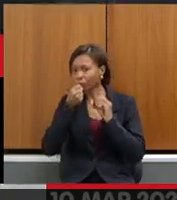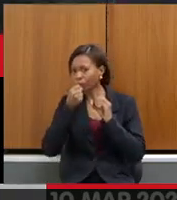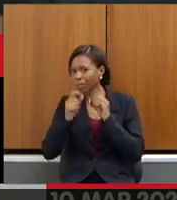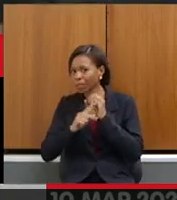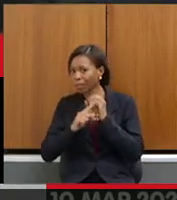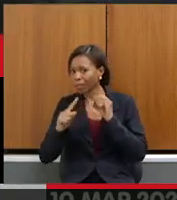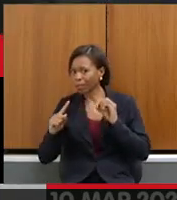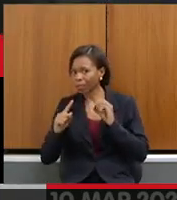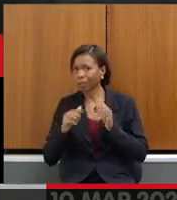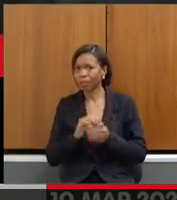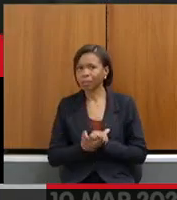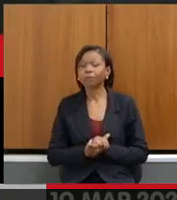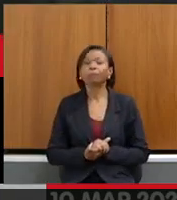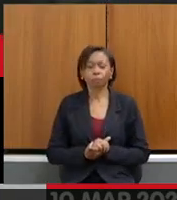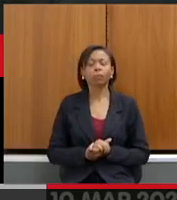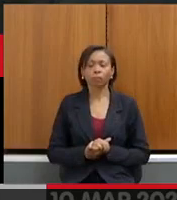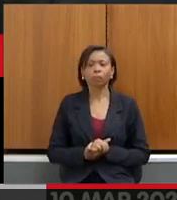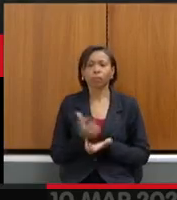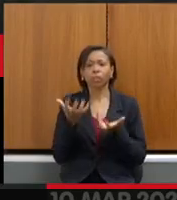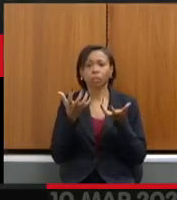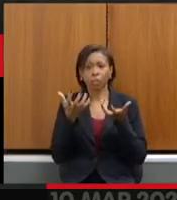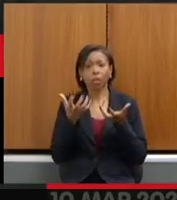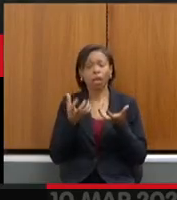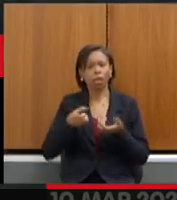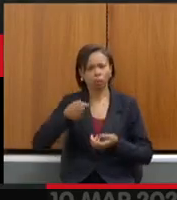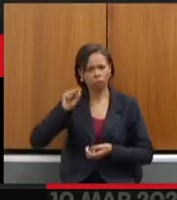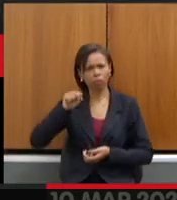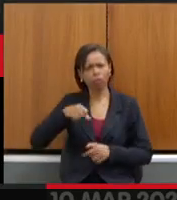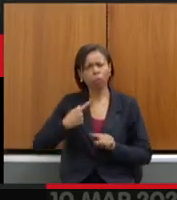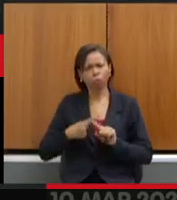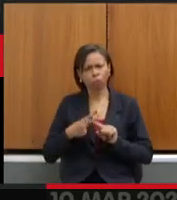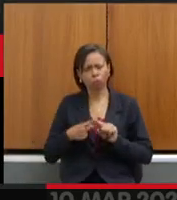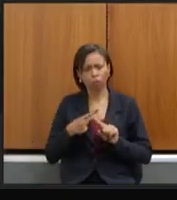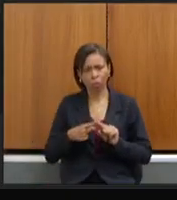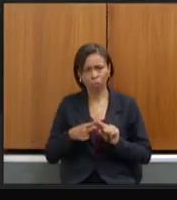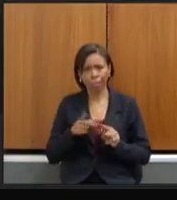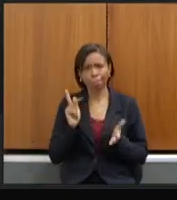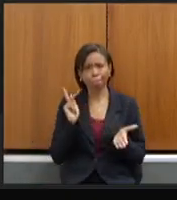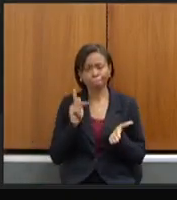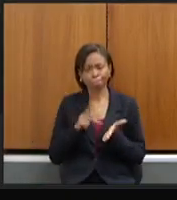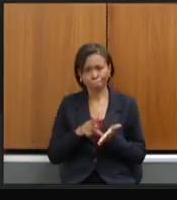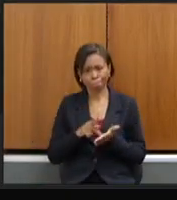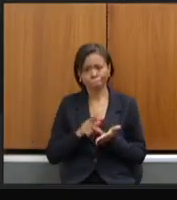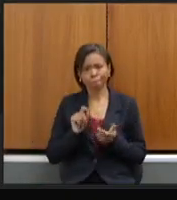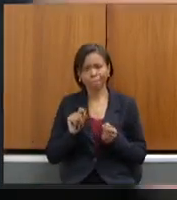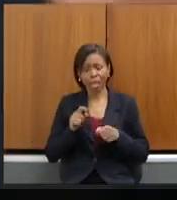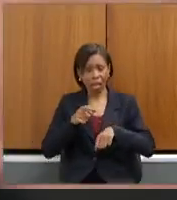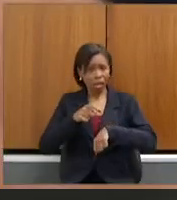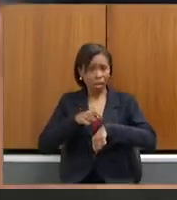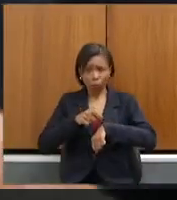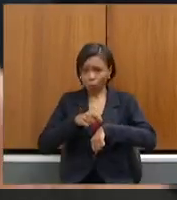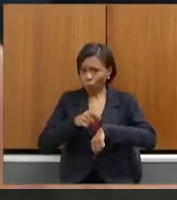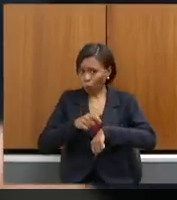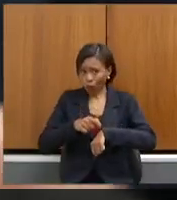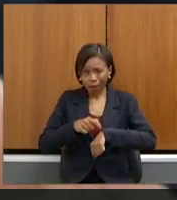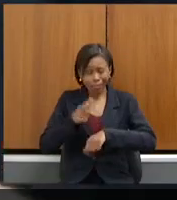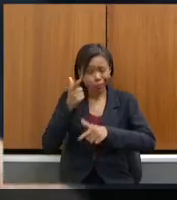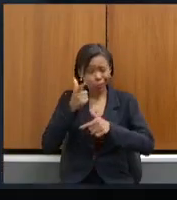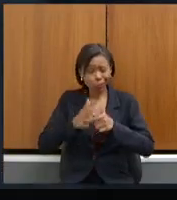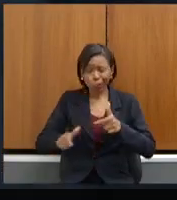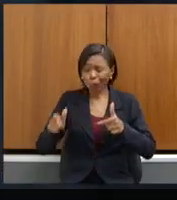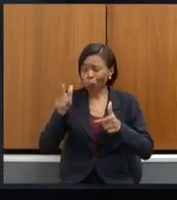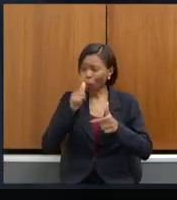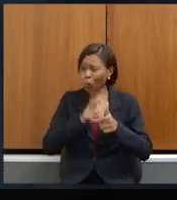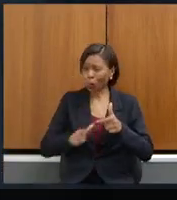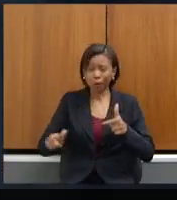Deputado ele tá aqui muita essas porque na verdade essa hora para as muito problema